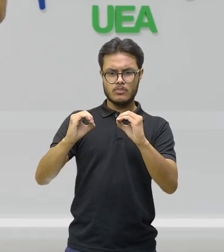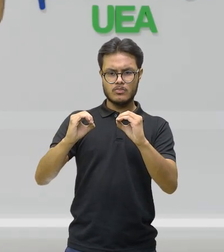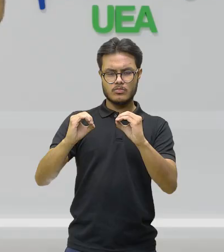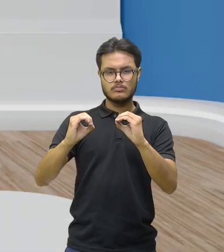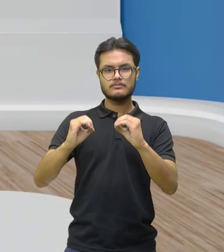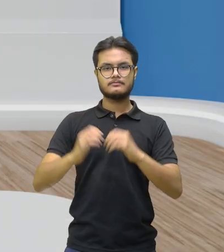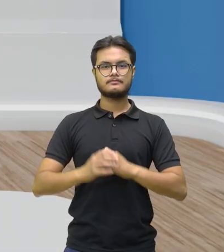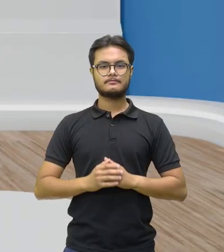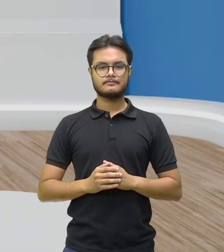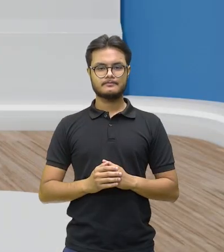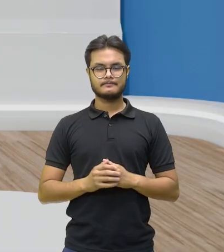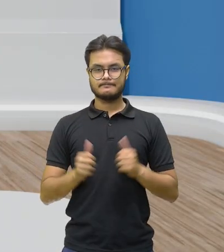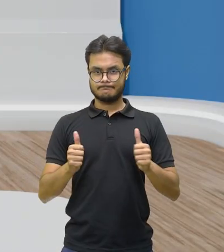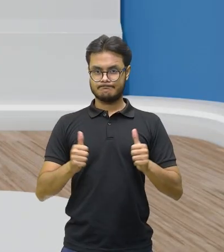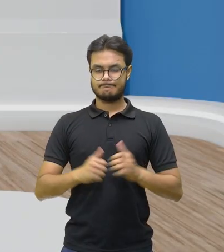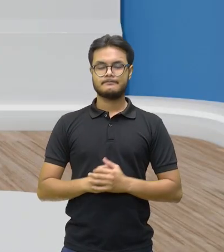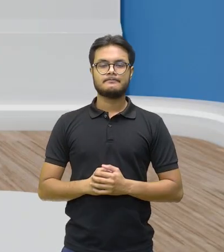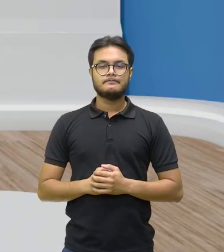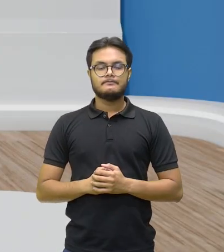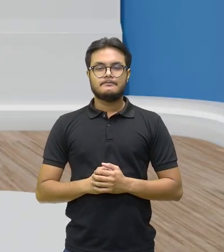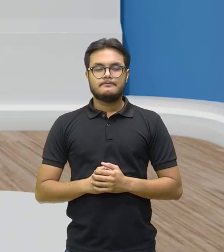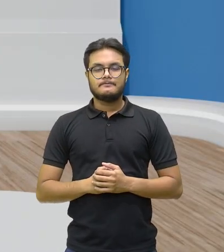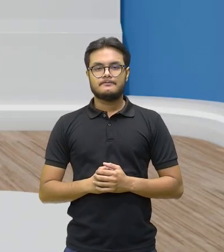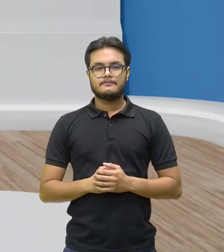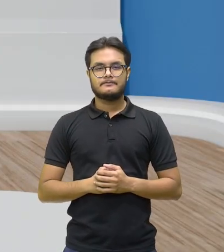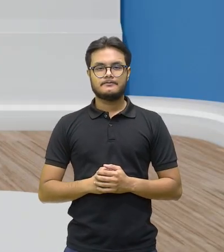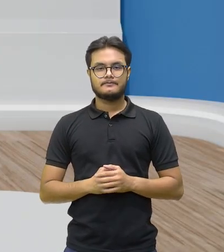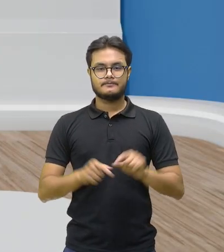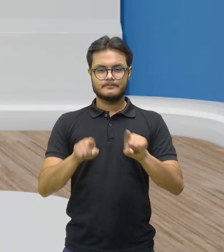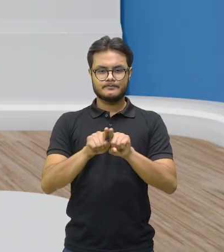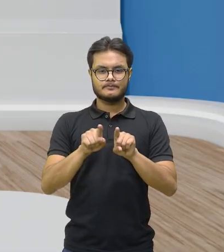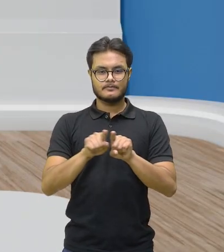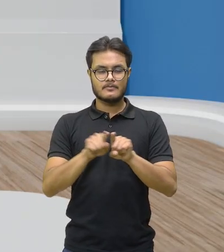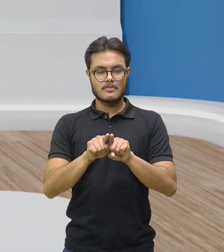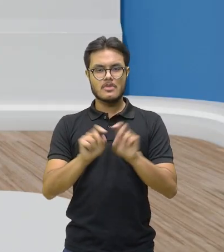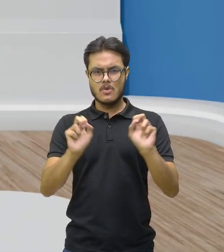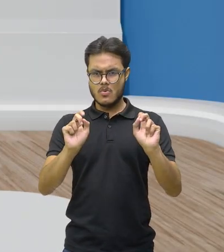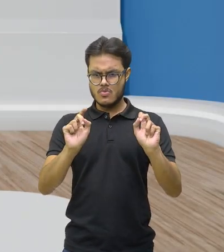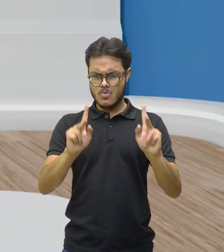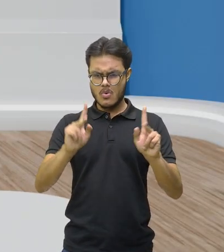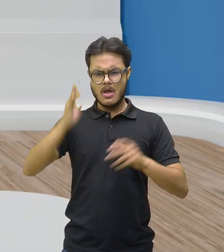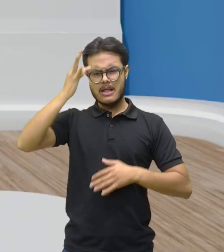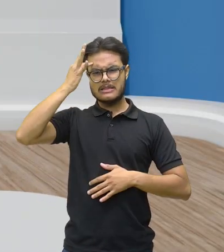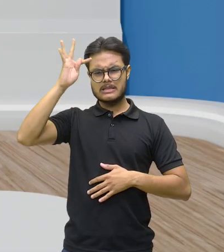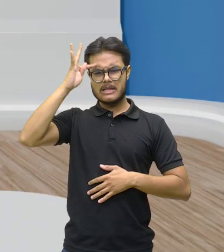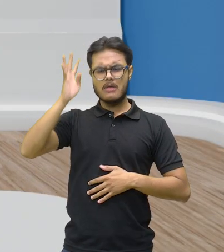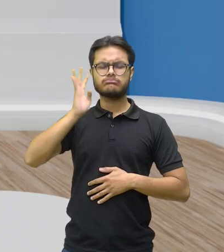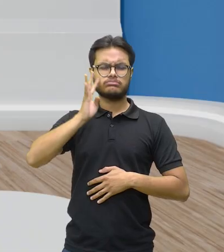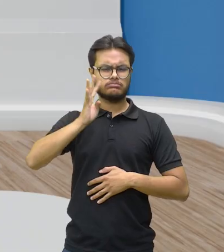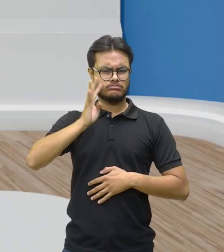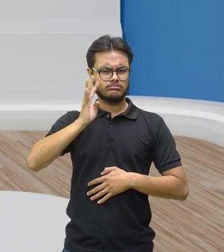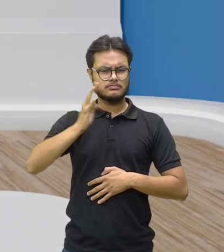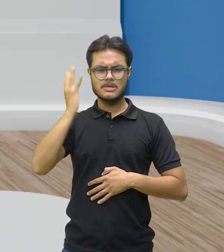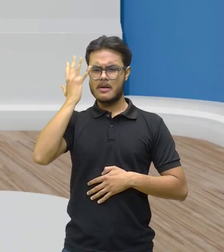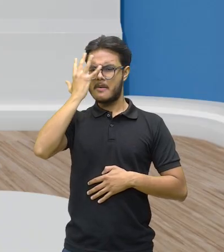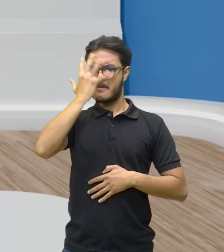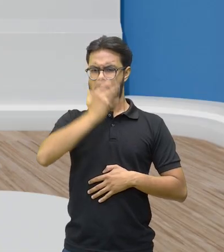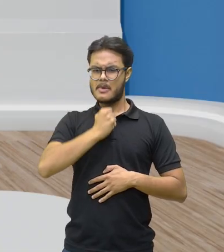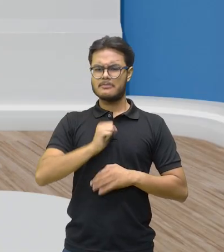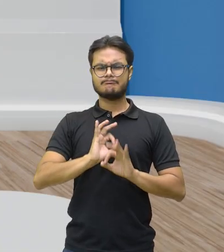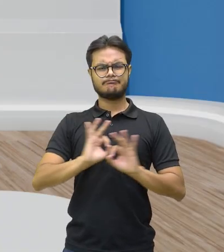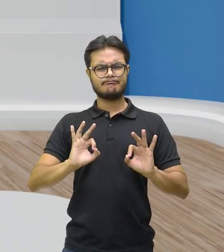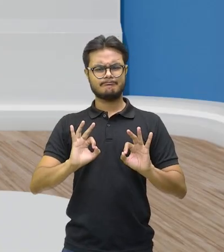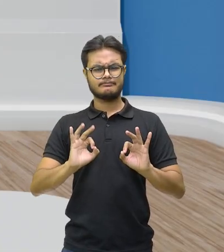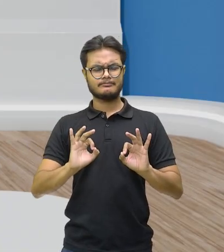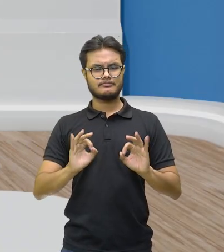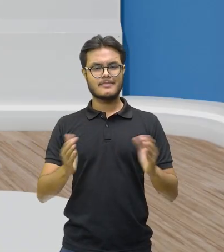não esquece. Outra coisa interessante é que nós estamos vendo tudo do ponto de vista teórico. Teórico tudo é legal, tudo é bonitinho, tudo legal, perfeito.